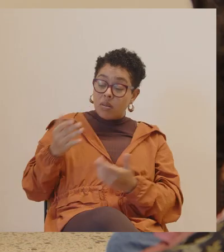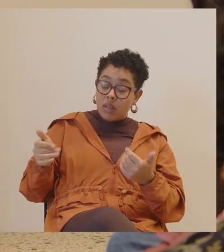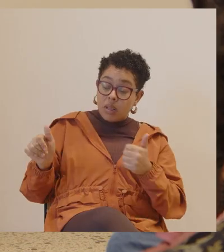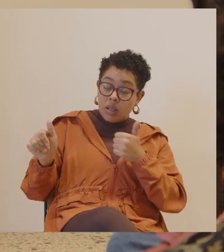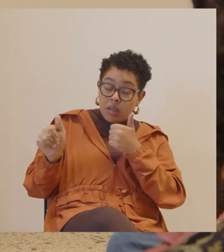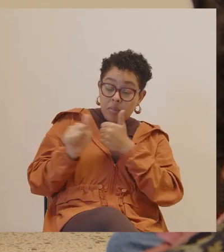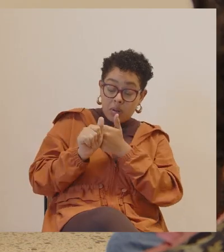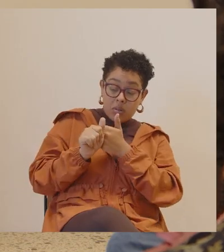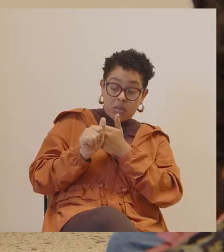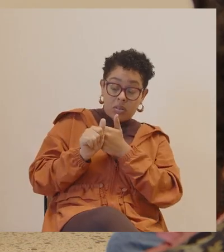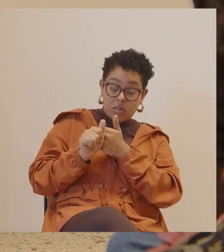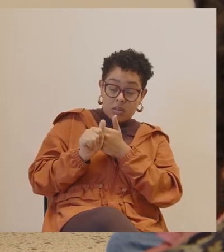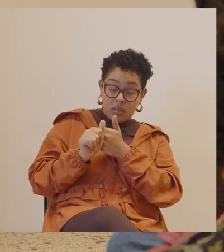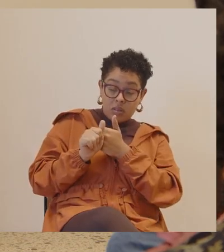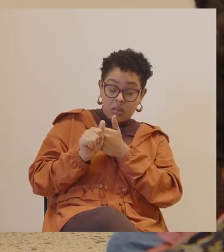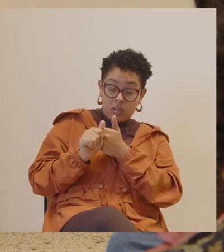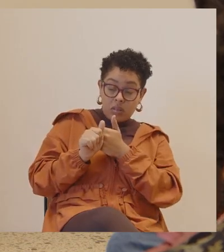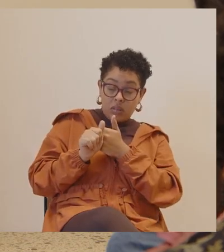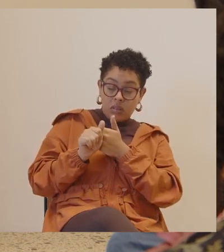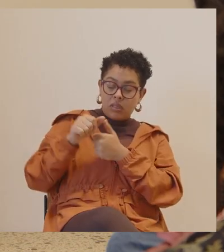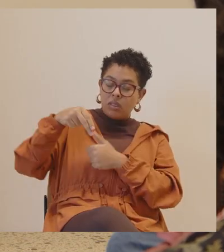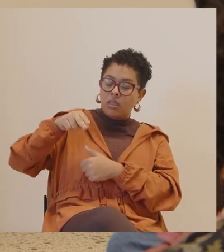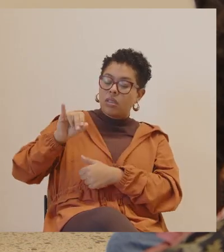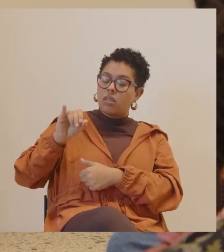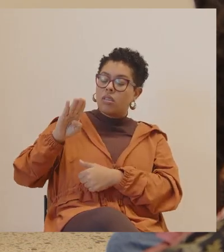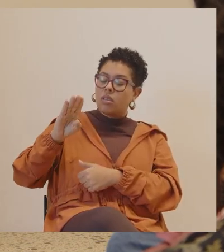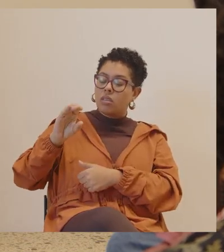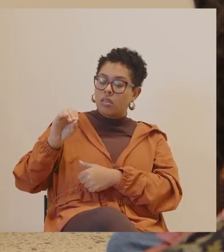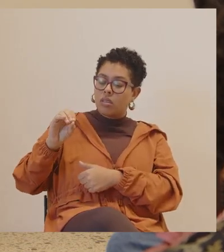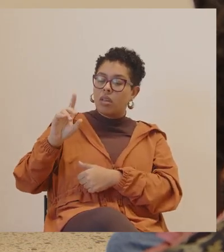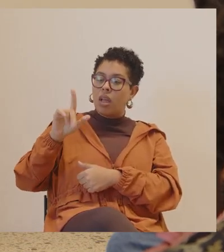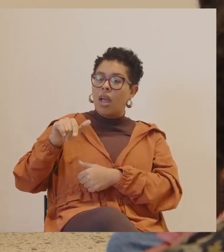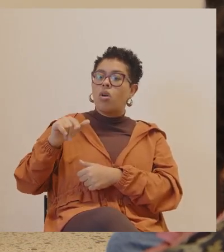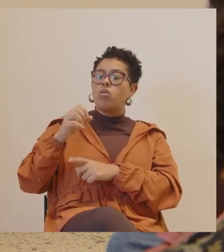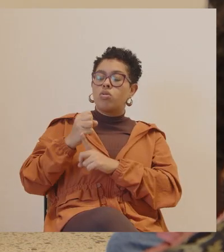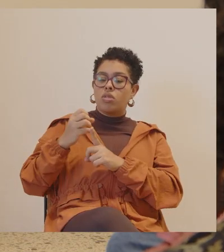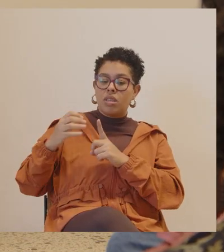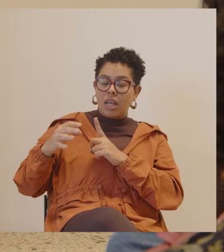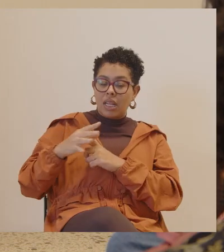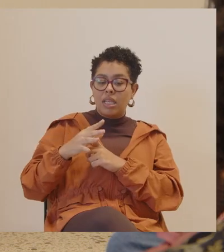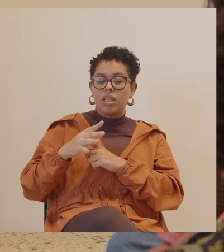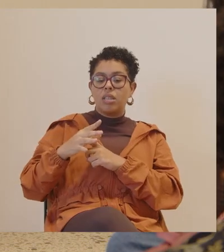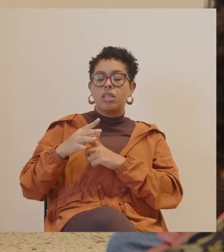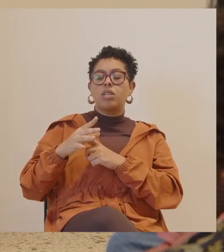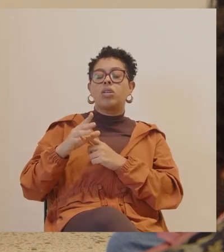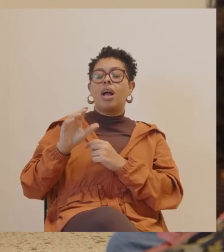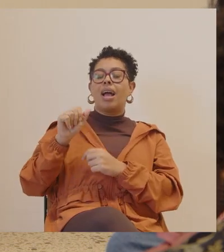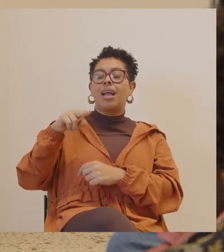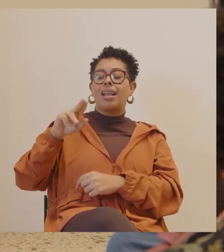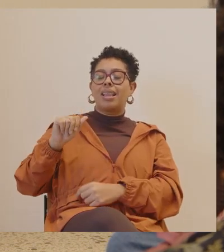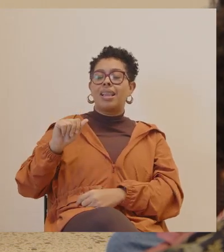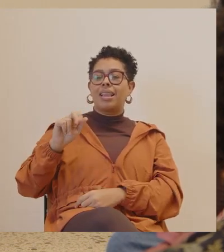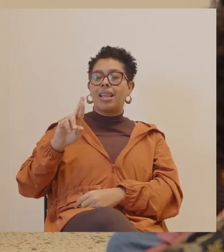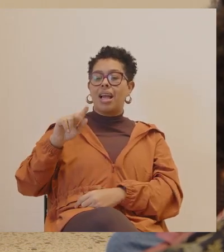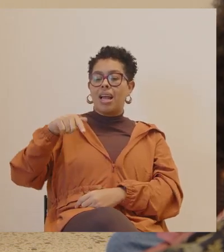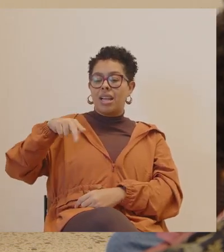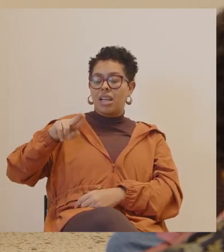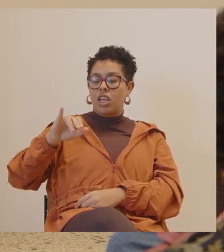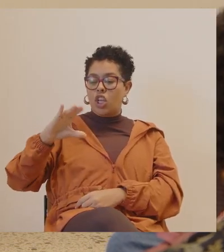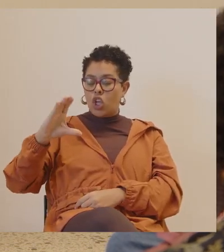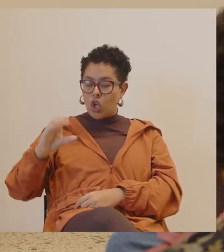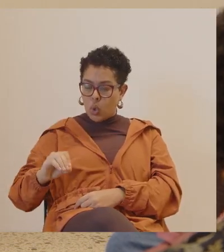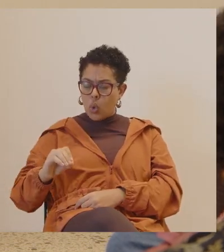aproxima, né, o Mirbeau é um socialista anárquico, questionando justamente